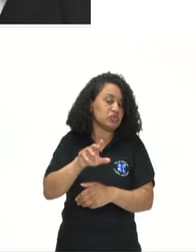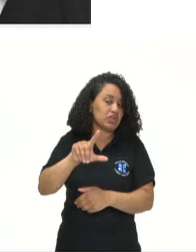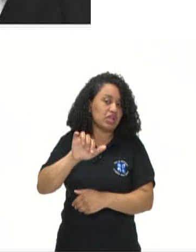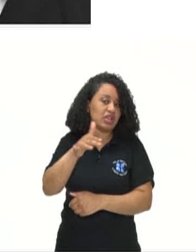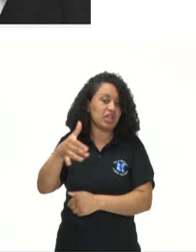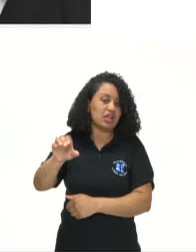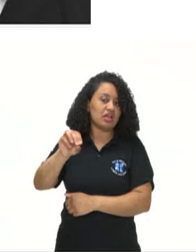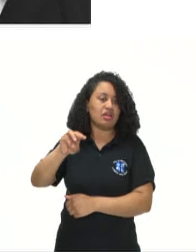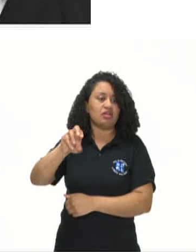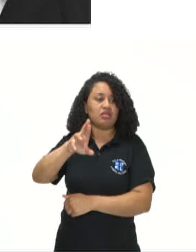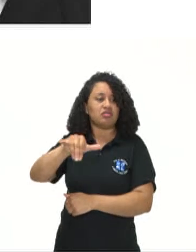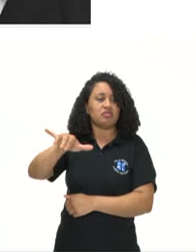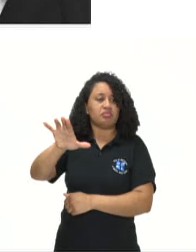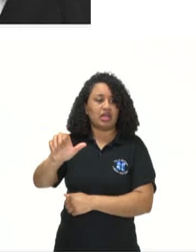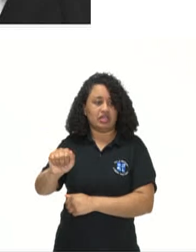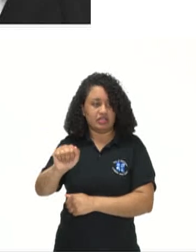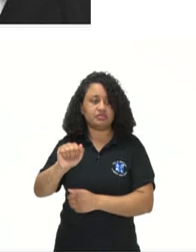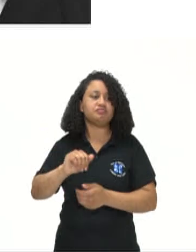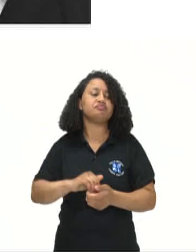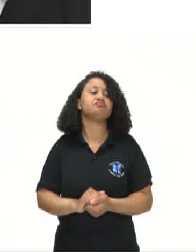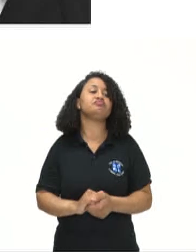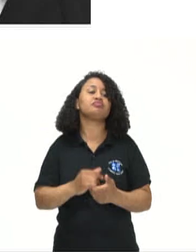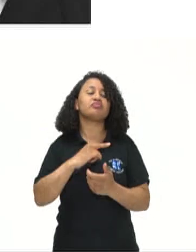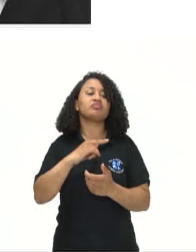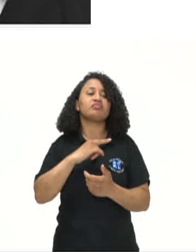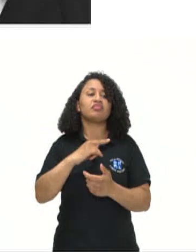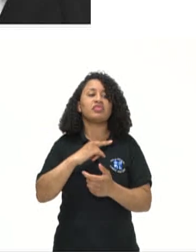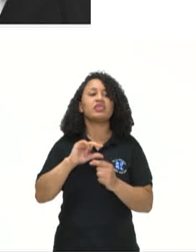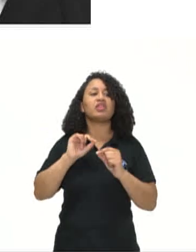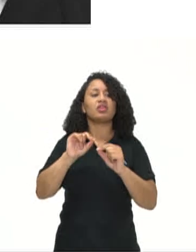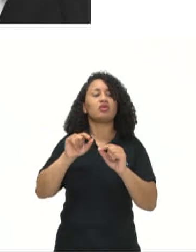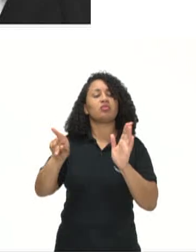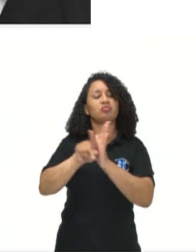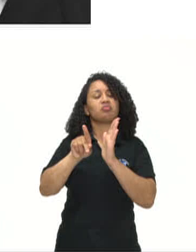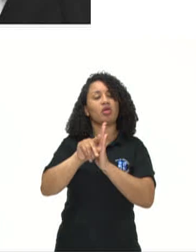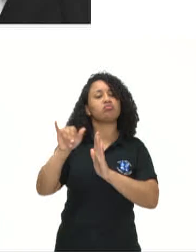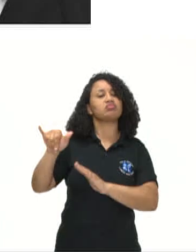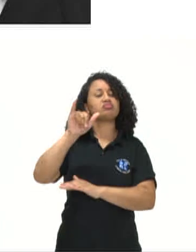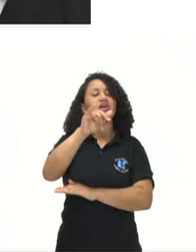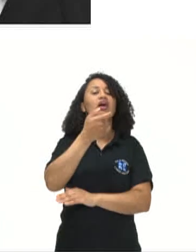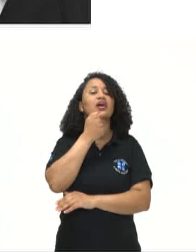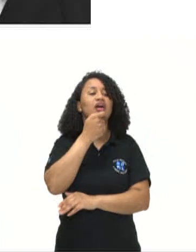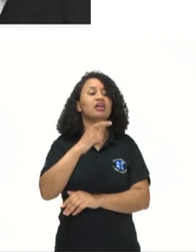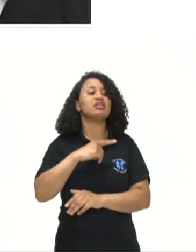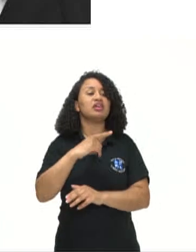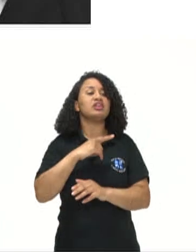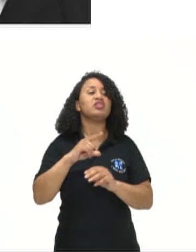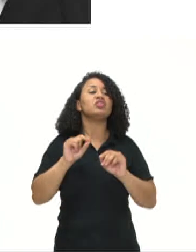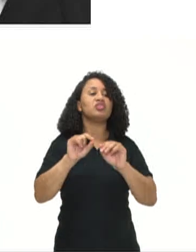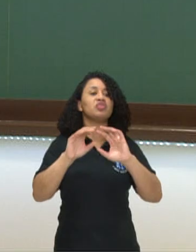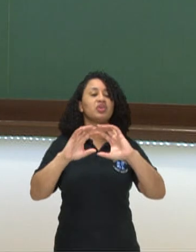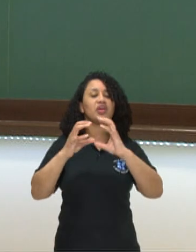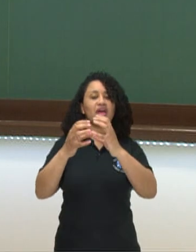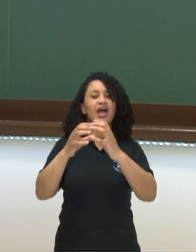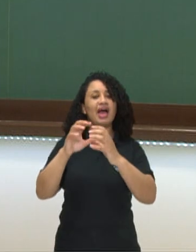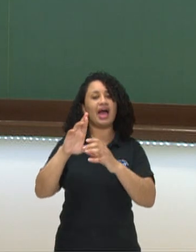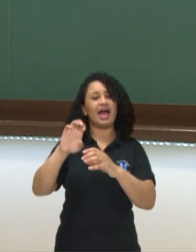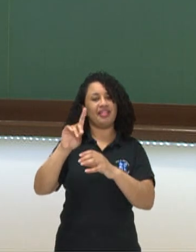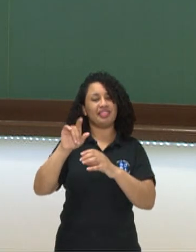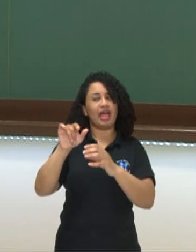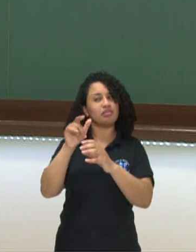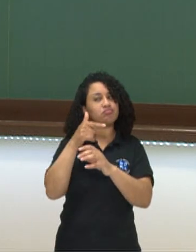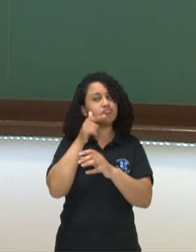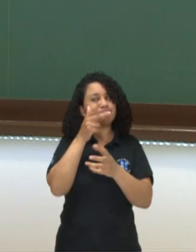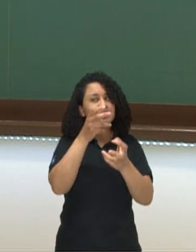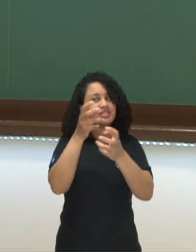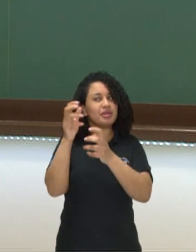A RAF, Royal Air Force, a Força Aérea da Inglaterra, contou com os radares, uma nova tecnologia que